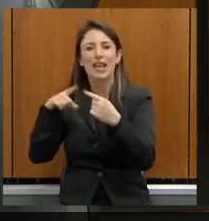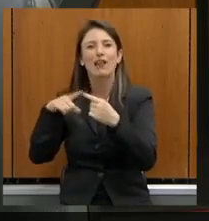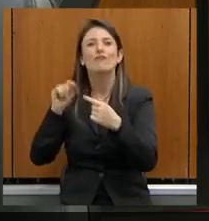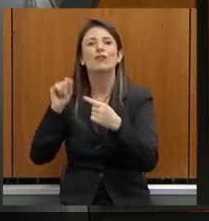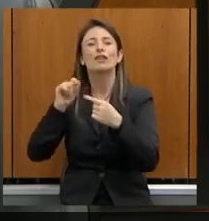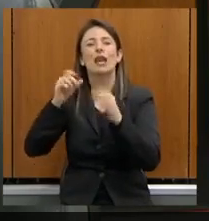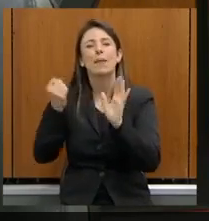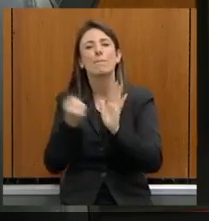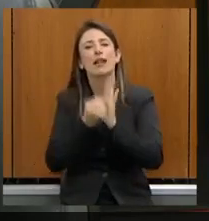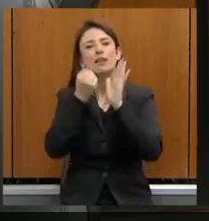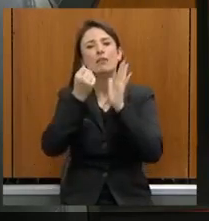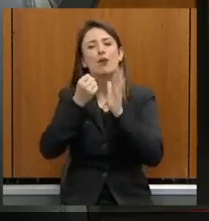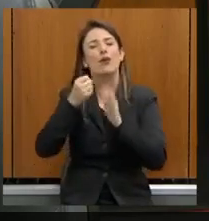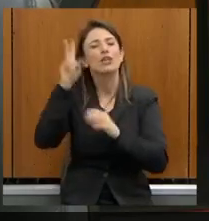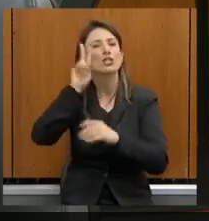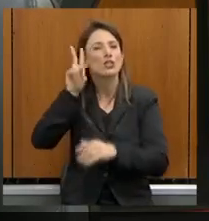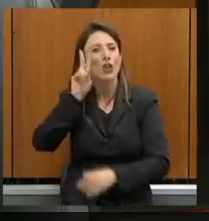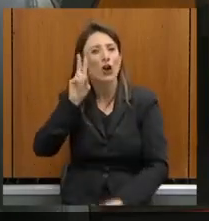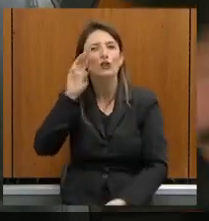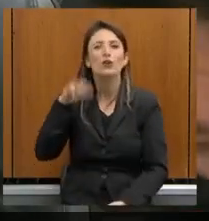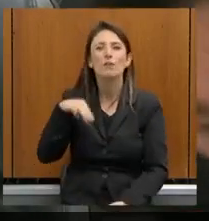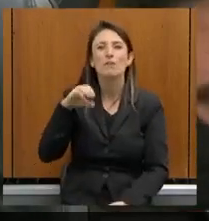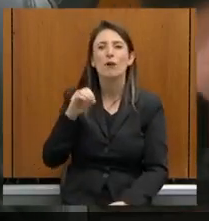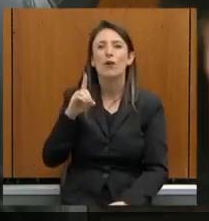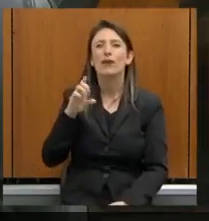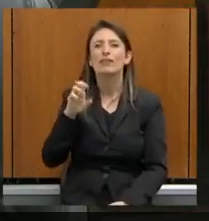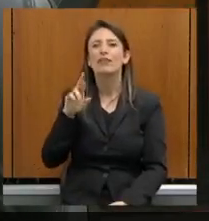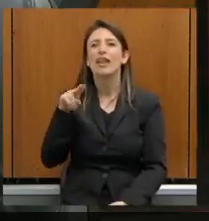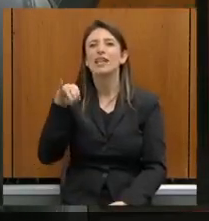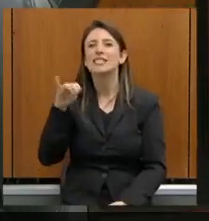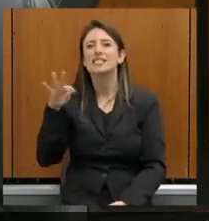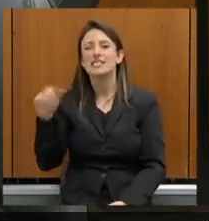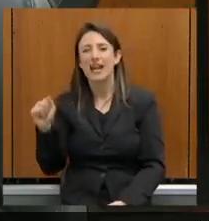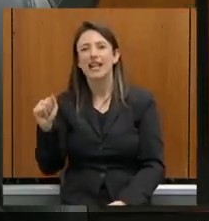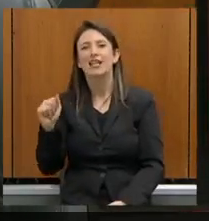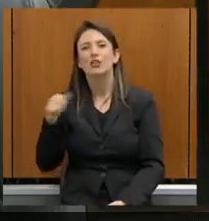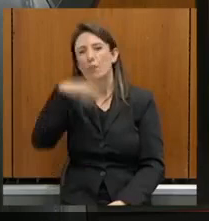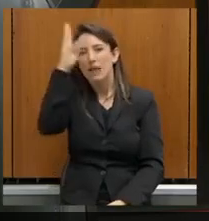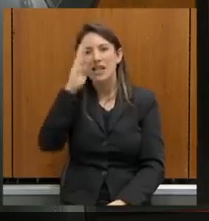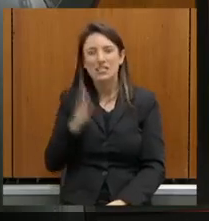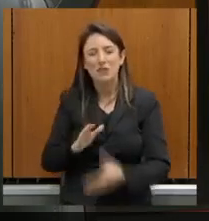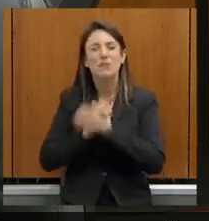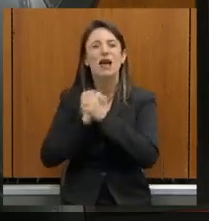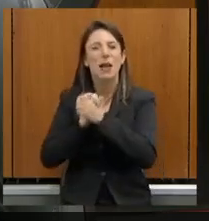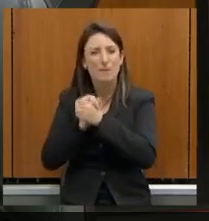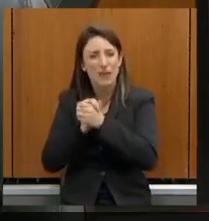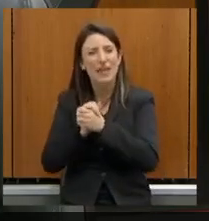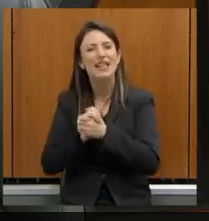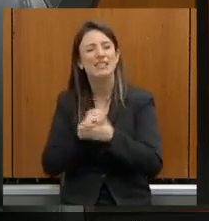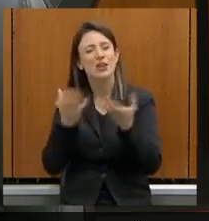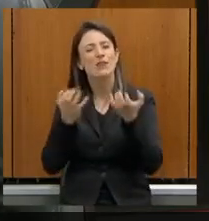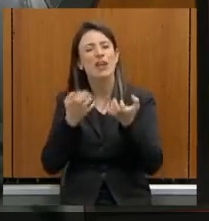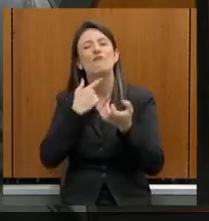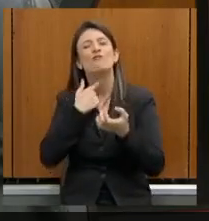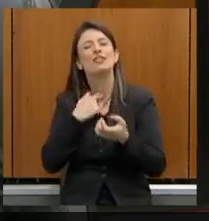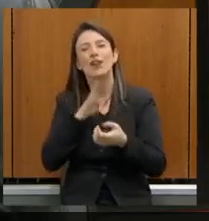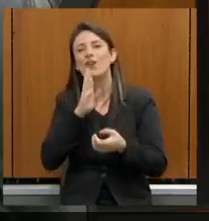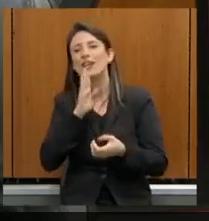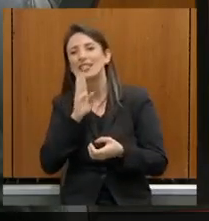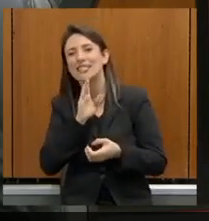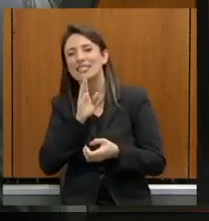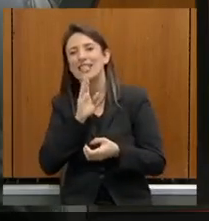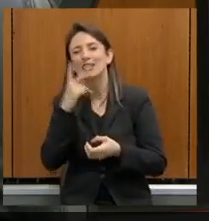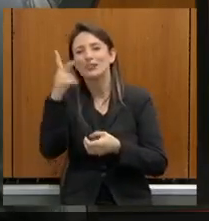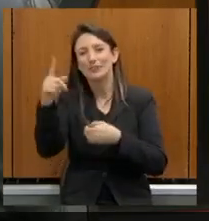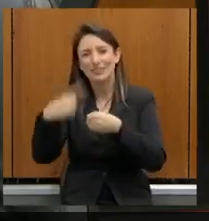do Brasil. Parabéns. Quero ir a Cataguases. Eu gosto muito de andar, Cataguases eu já fui, mas eu quero voltar